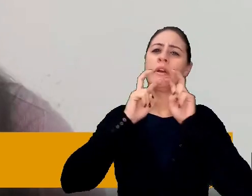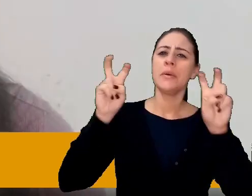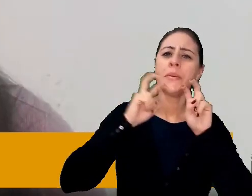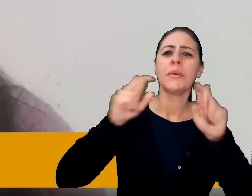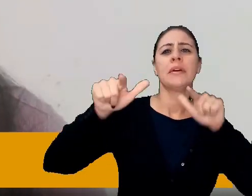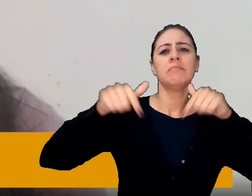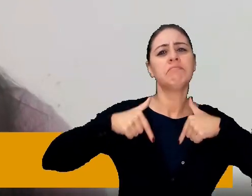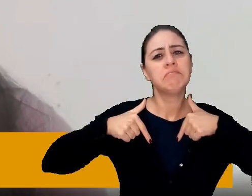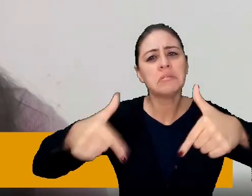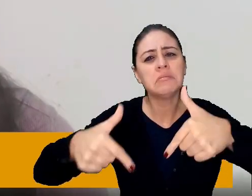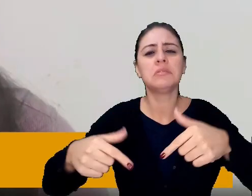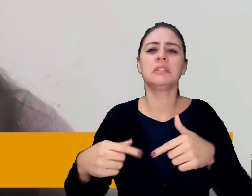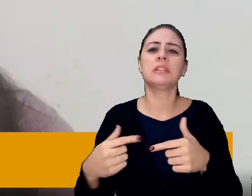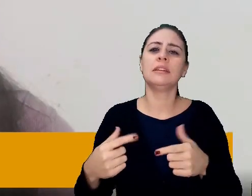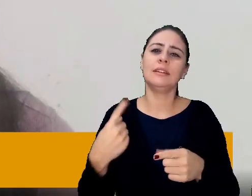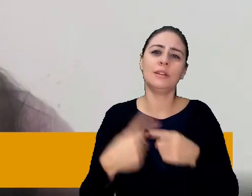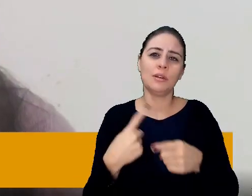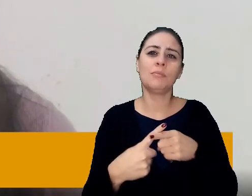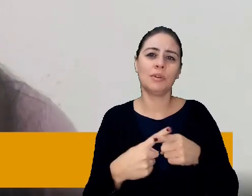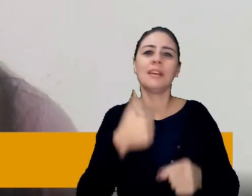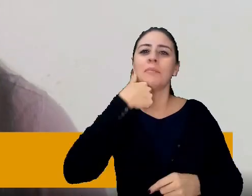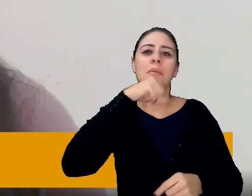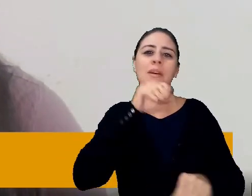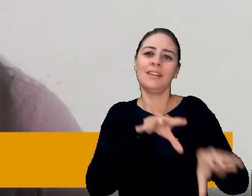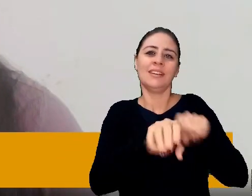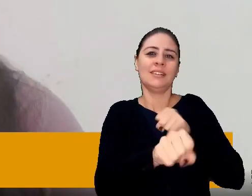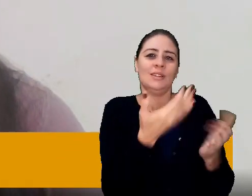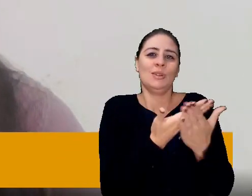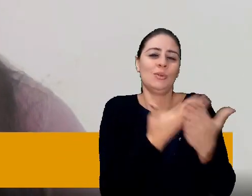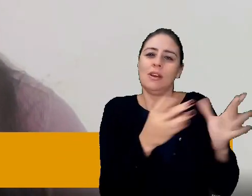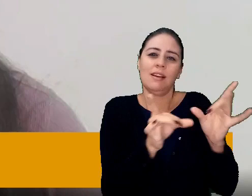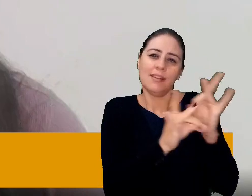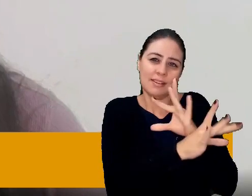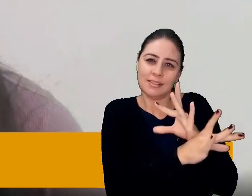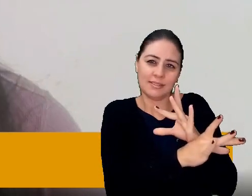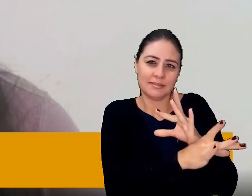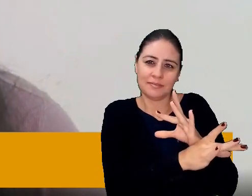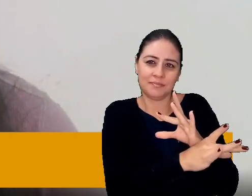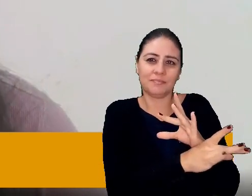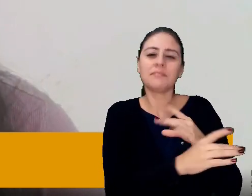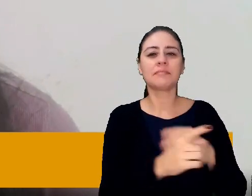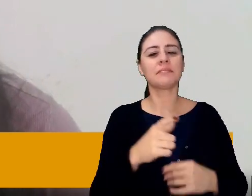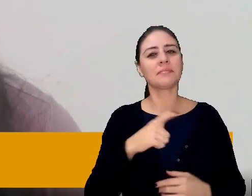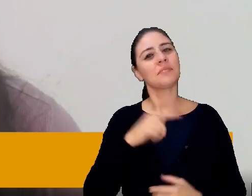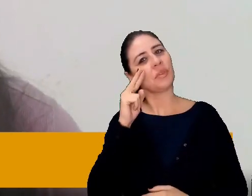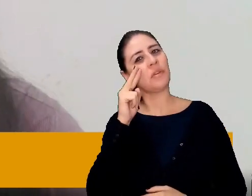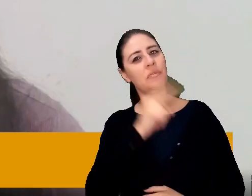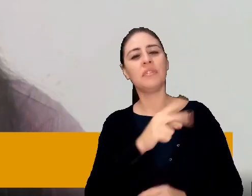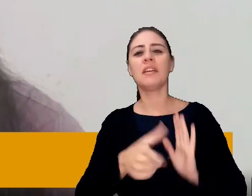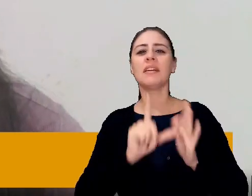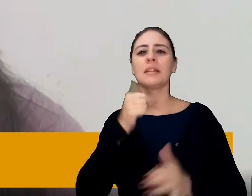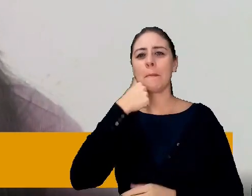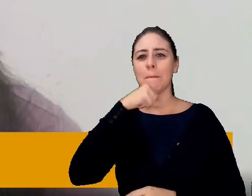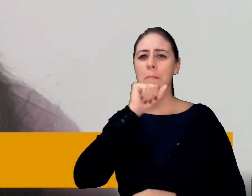E porque muita coisa ela não terminou os estudos, então, assim, eu via ela antes como uma pessoa